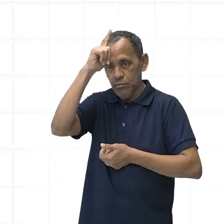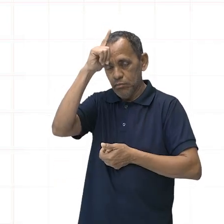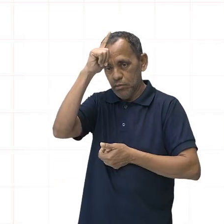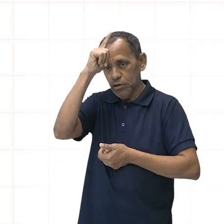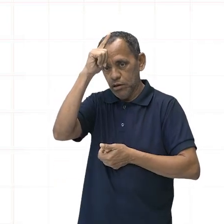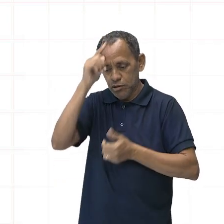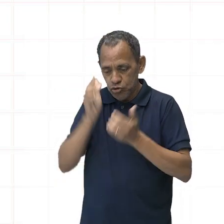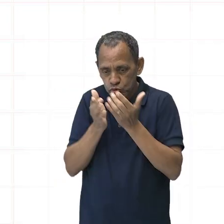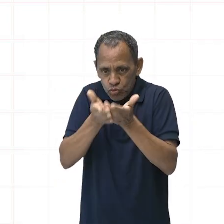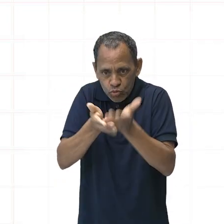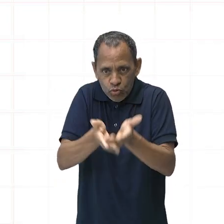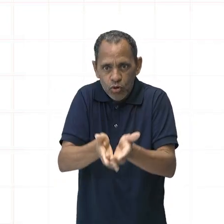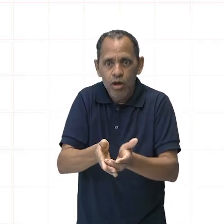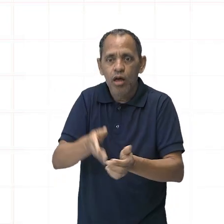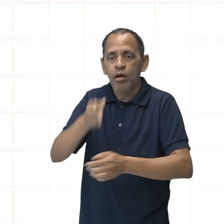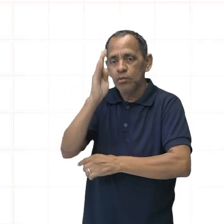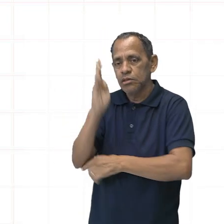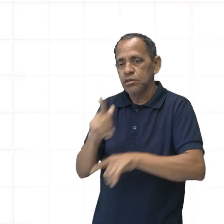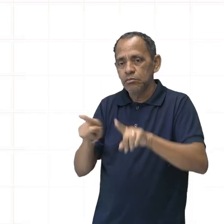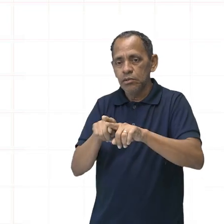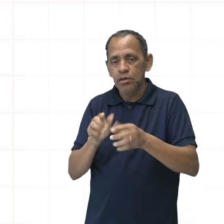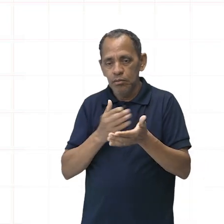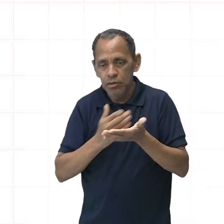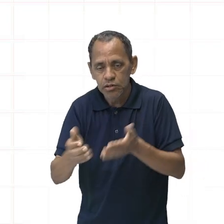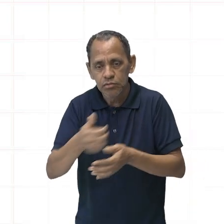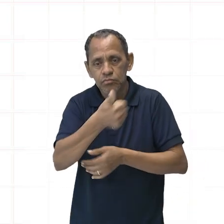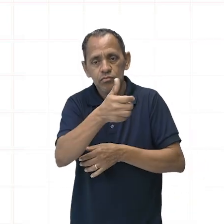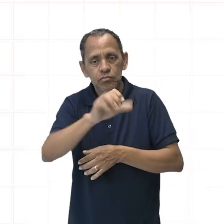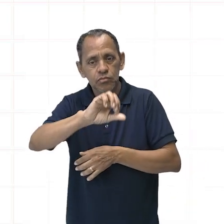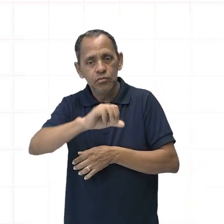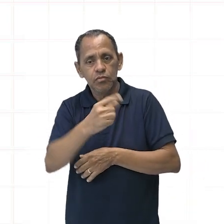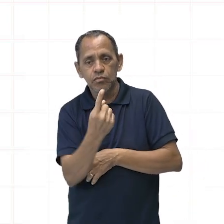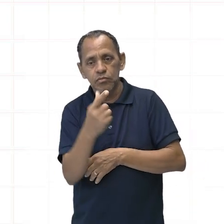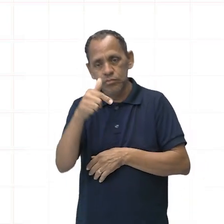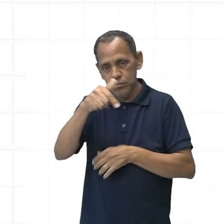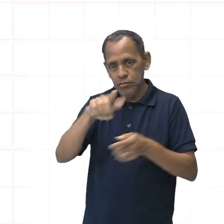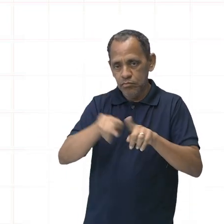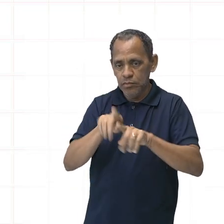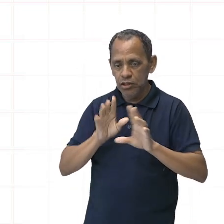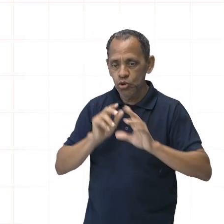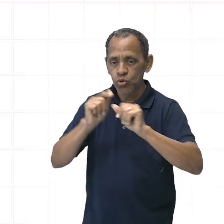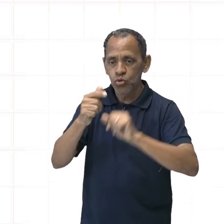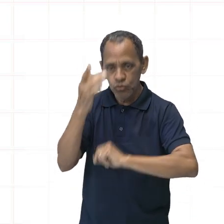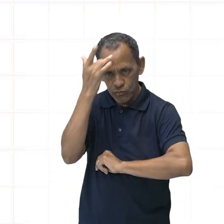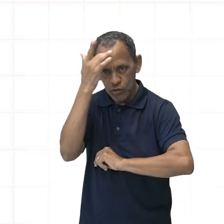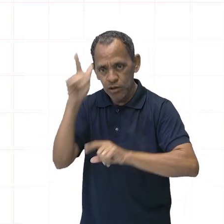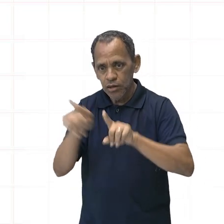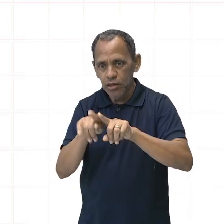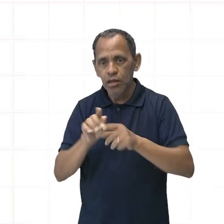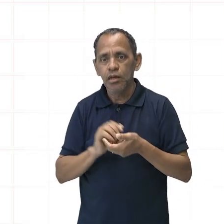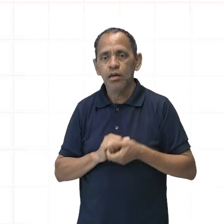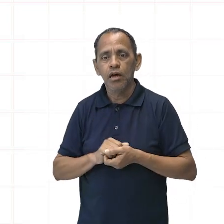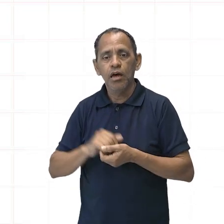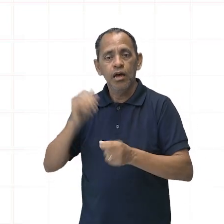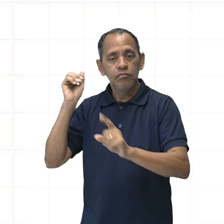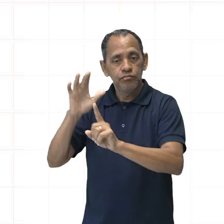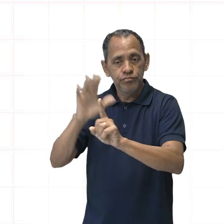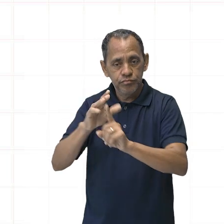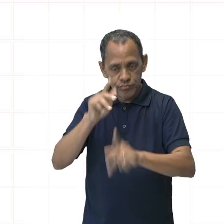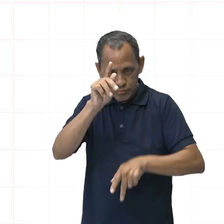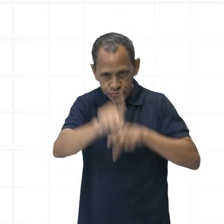maior frequência a partir de 1917. Isso tudo vai favorecer a pressão popular